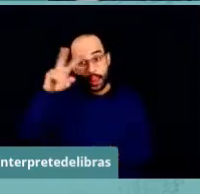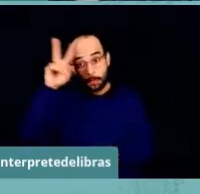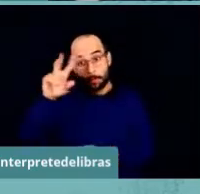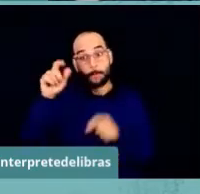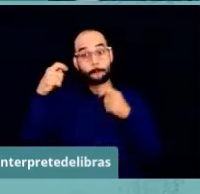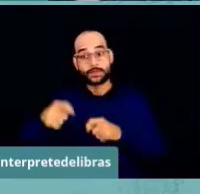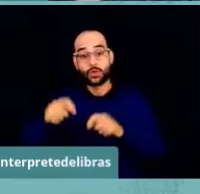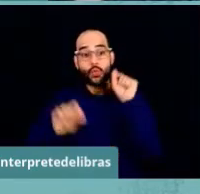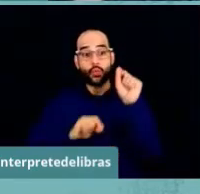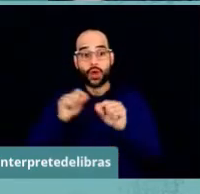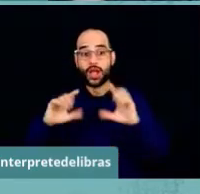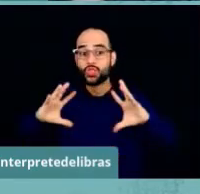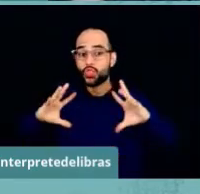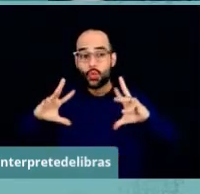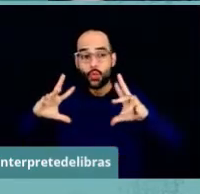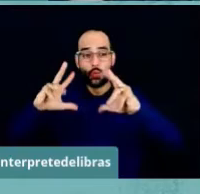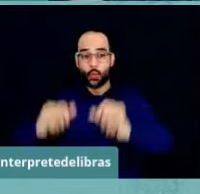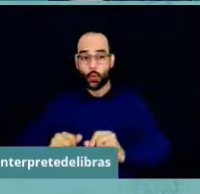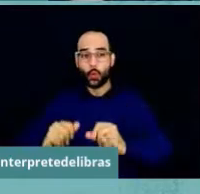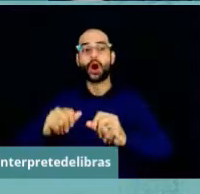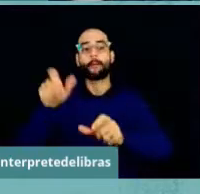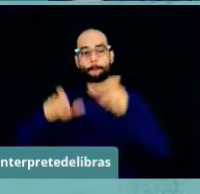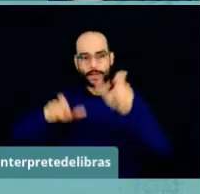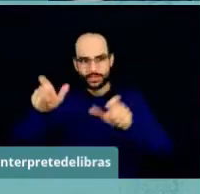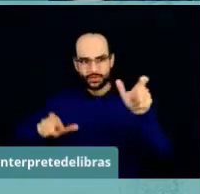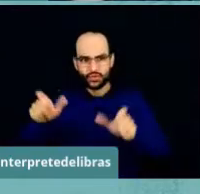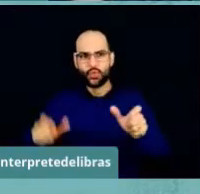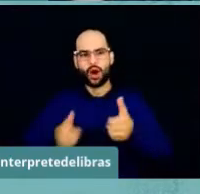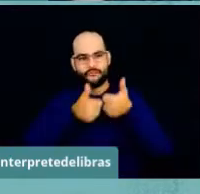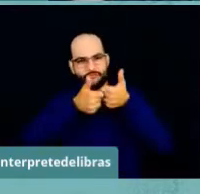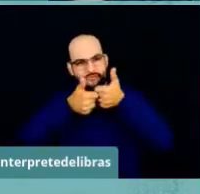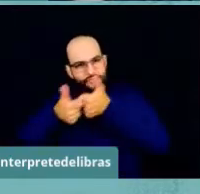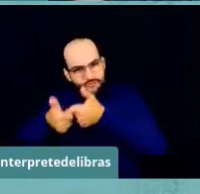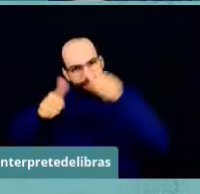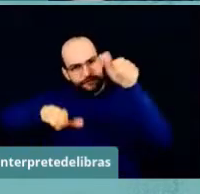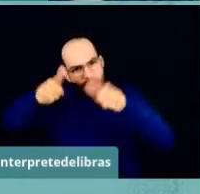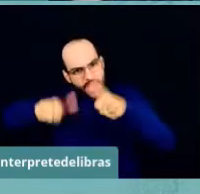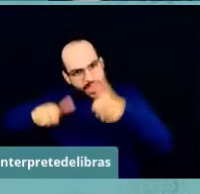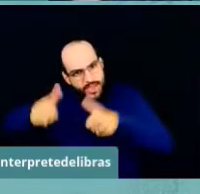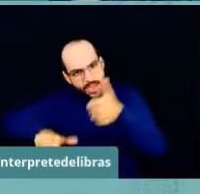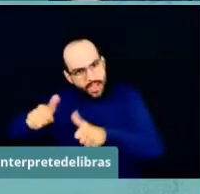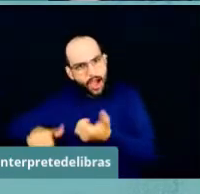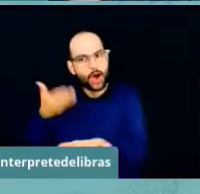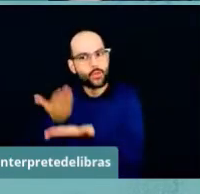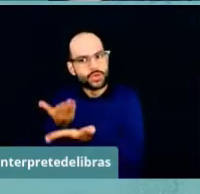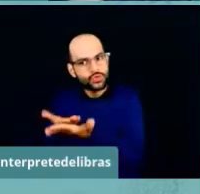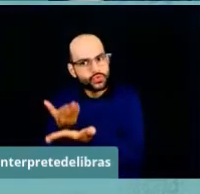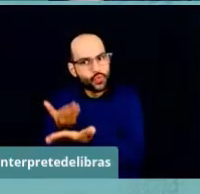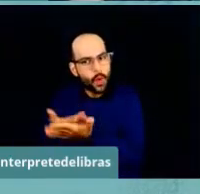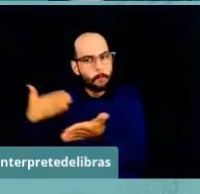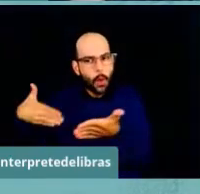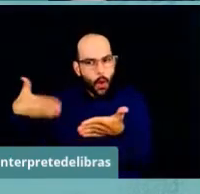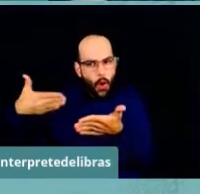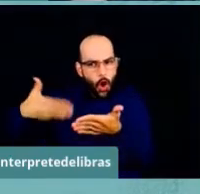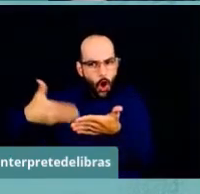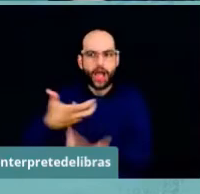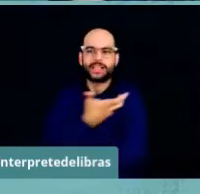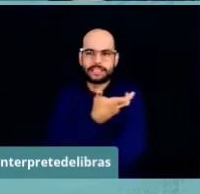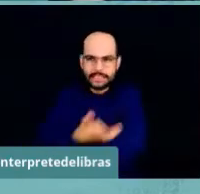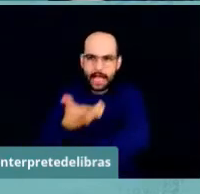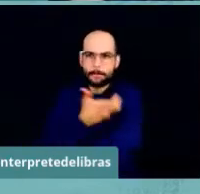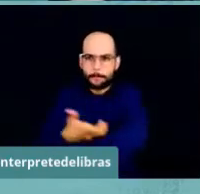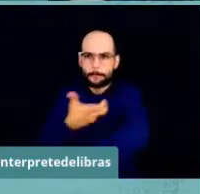avaliadas durante todo o estudo, então elas fazem exames antes, exames durante, exames